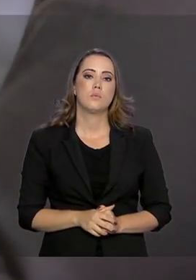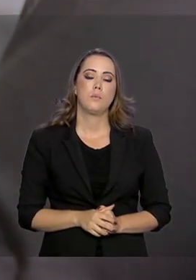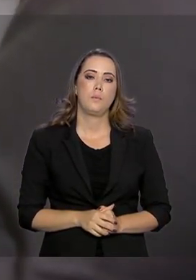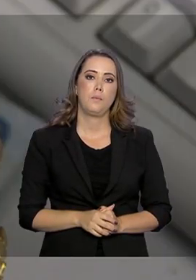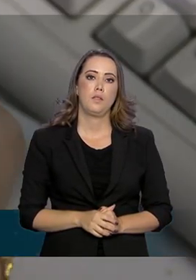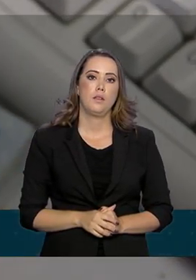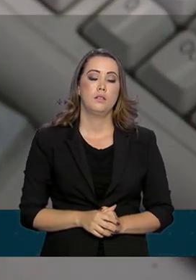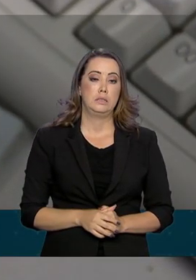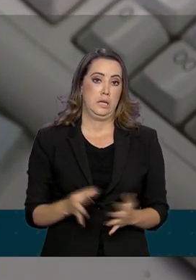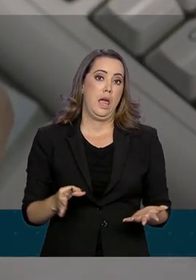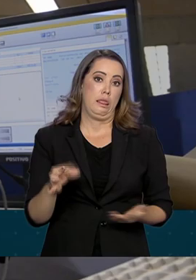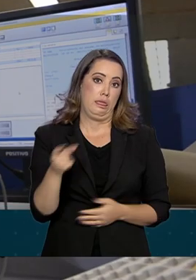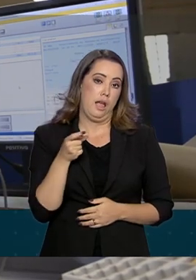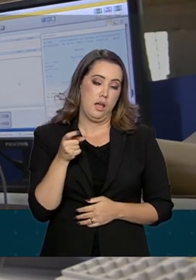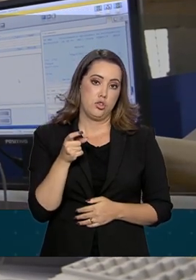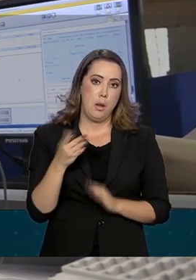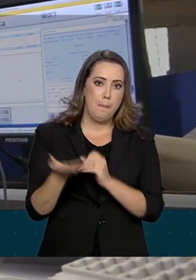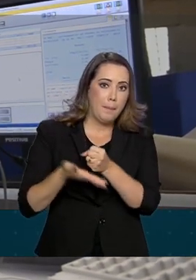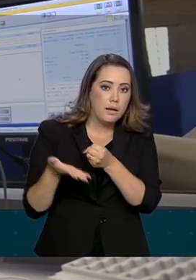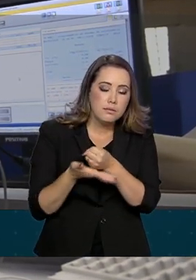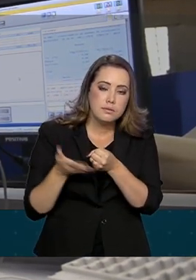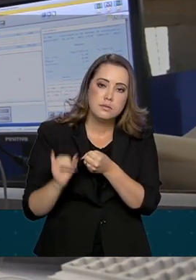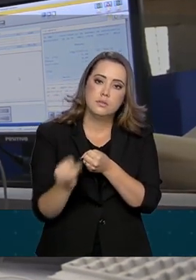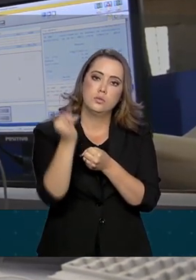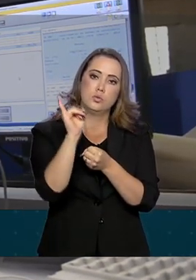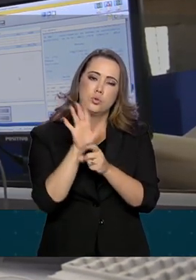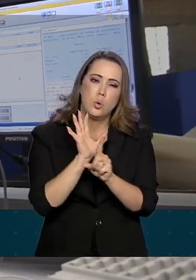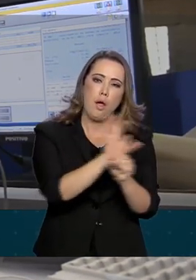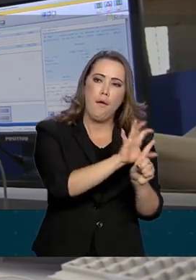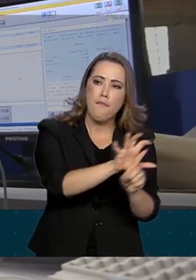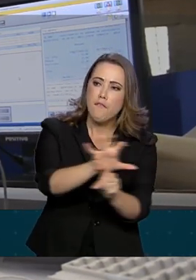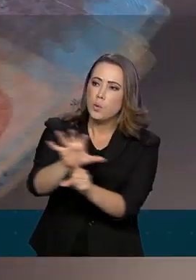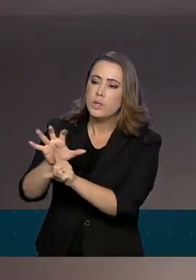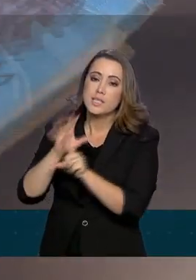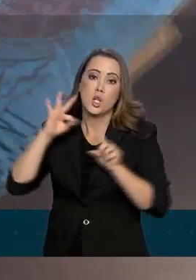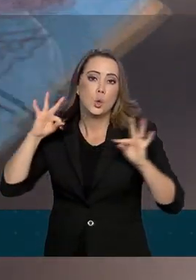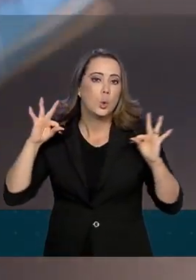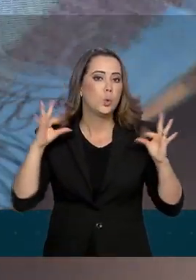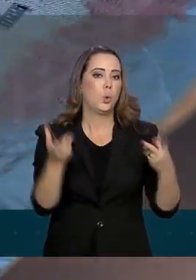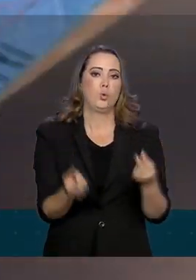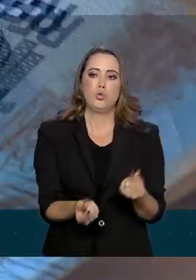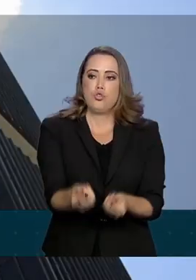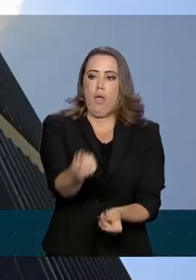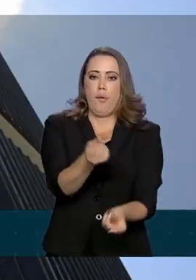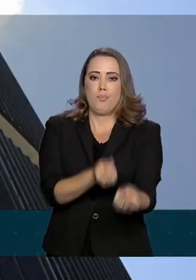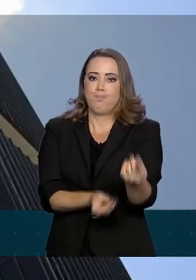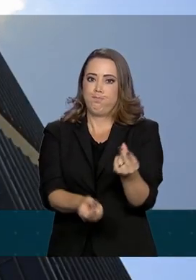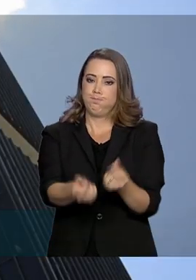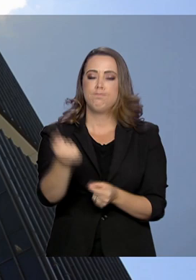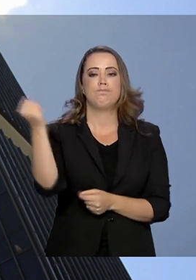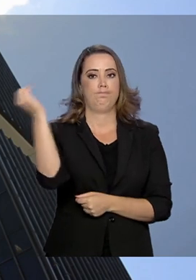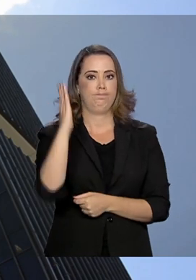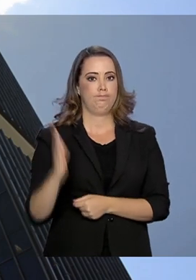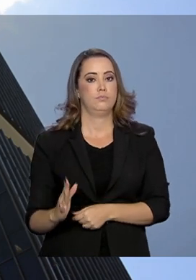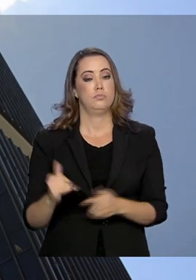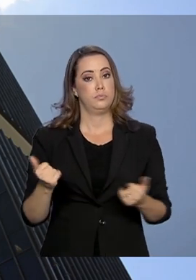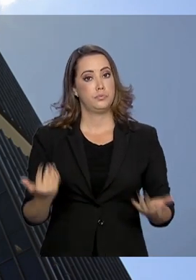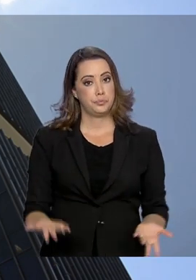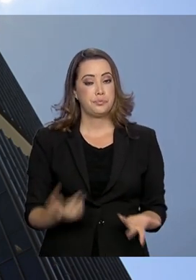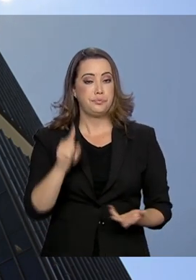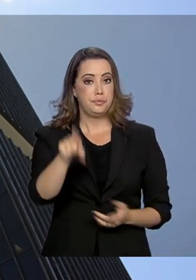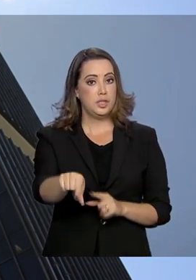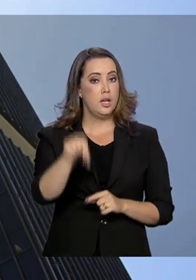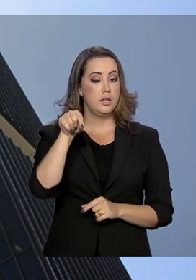Considerada a taxa básica de juros da economia, com influência em todas as operações de crédito no país, a Selic é definida pelo